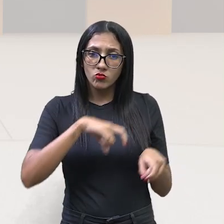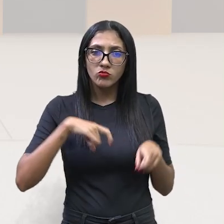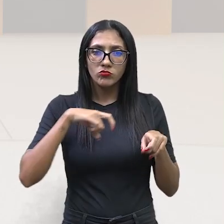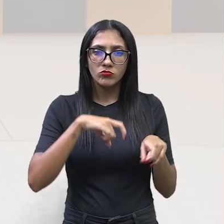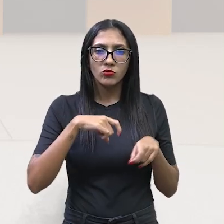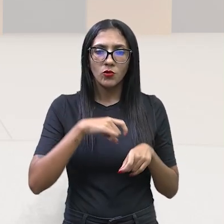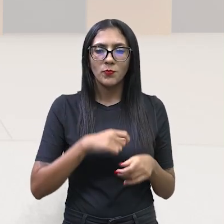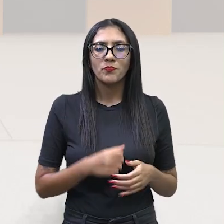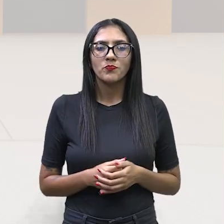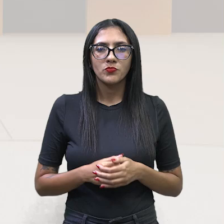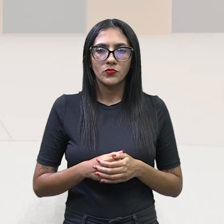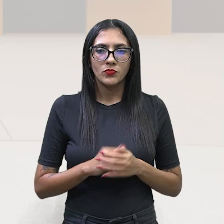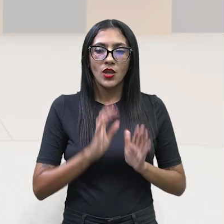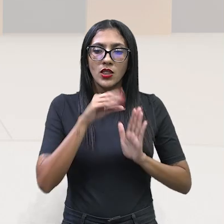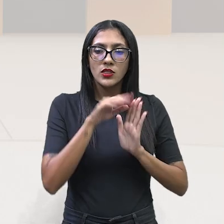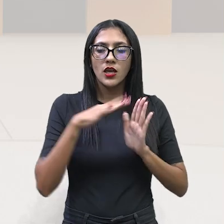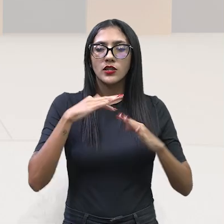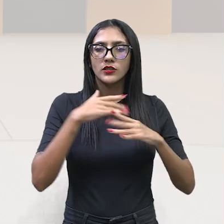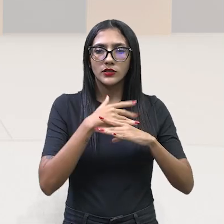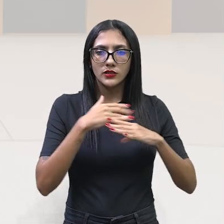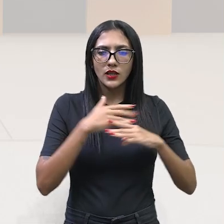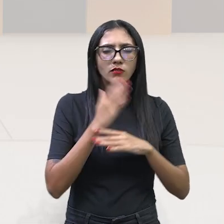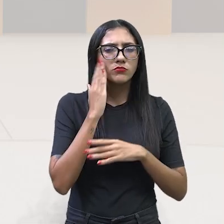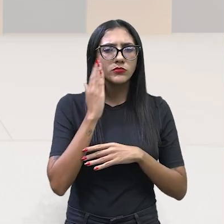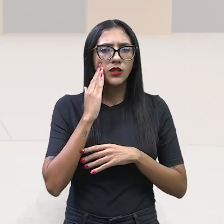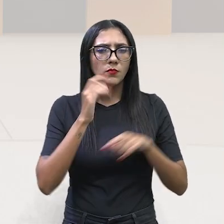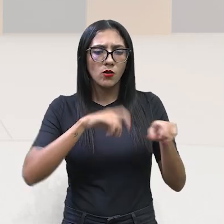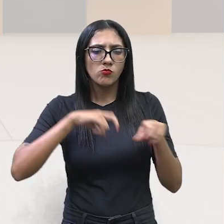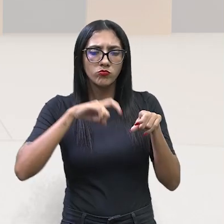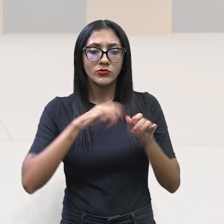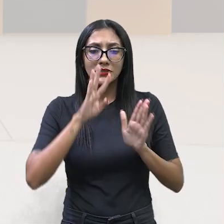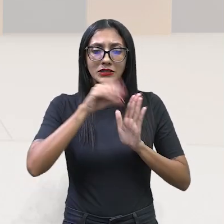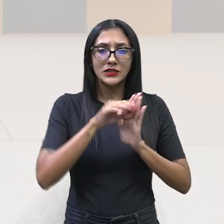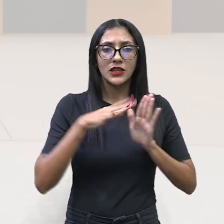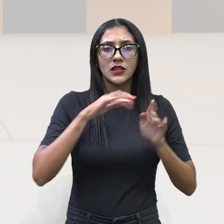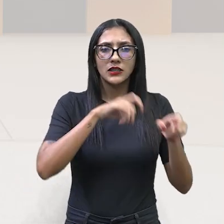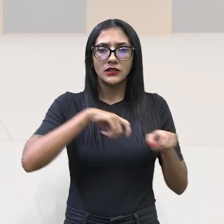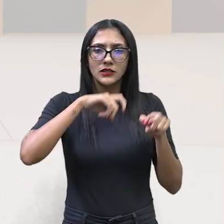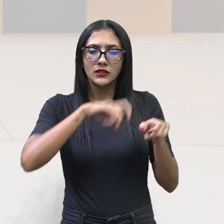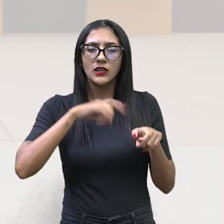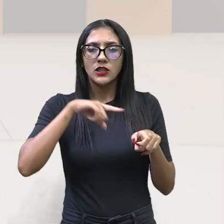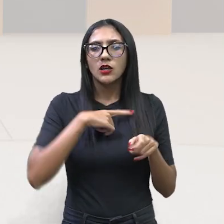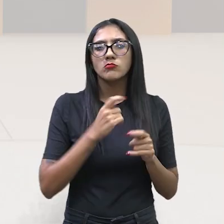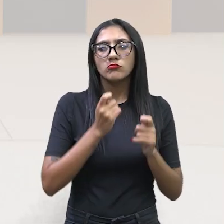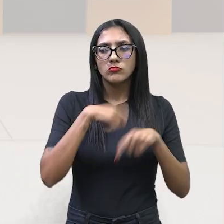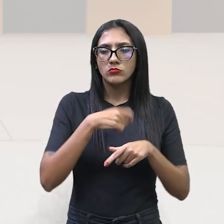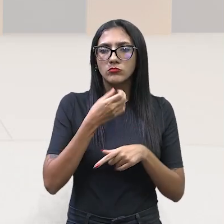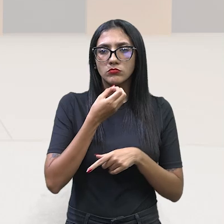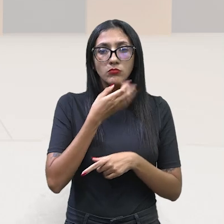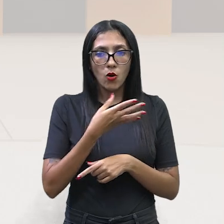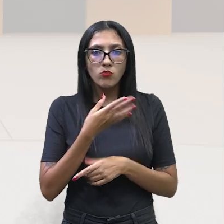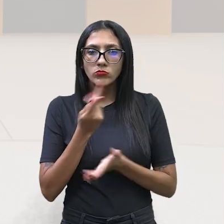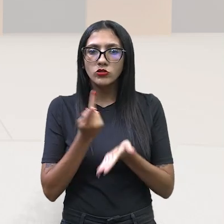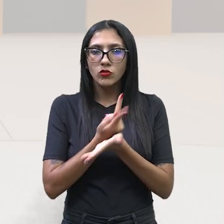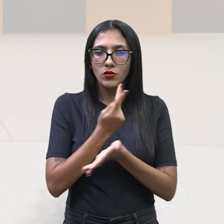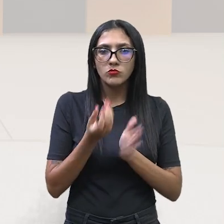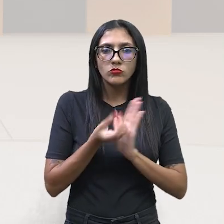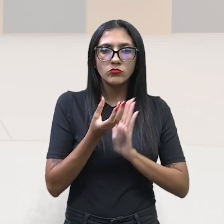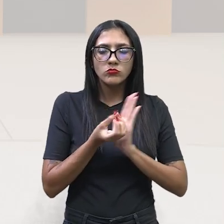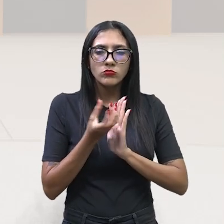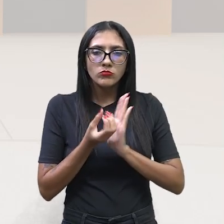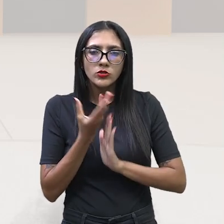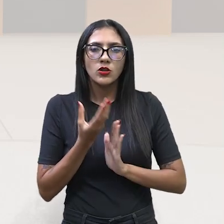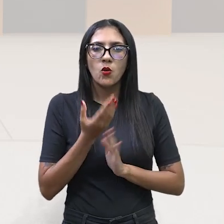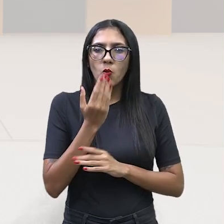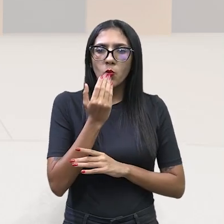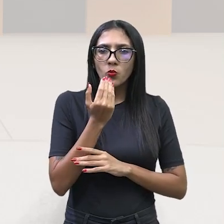urbano. Com a urbanização crescente, a agricultura urbana está se tornando uma solução viável para a produção de alimentos frescos